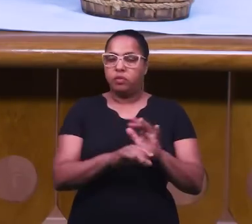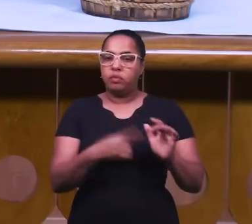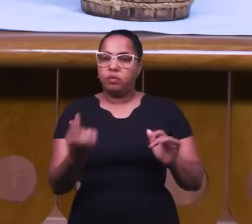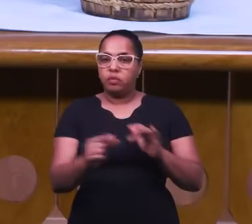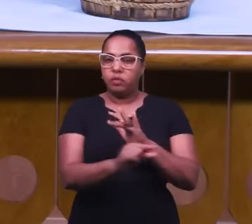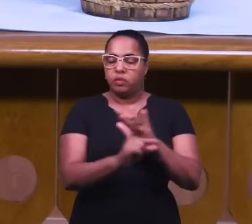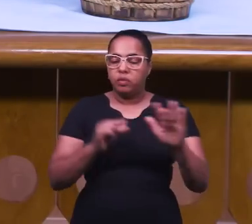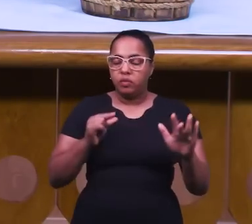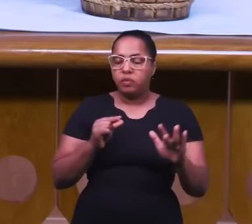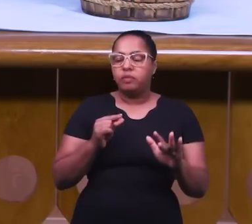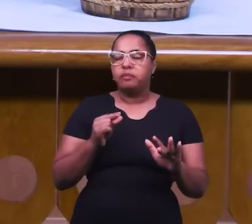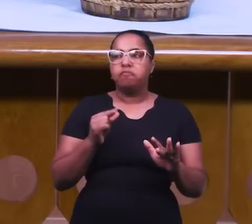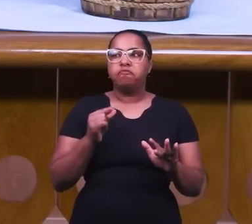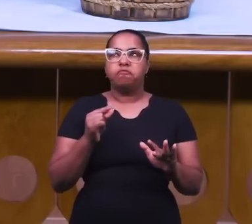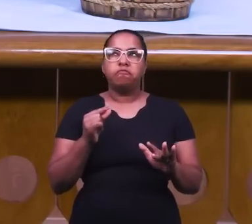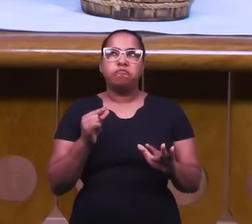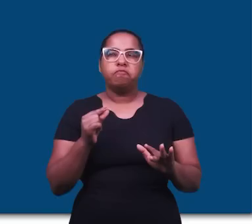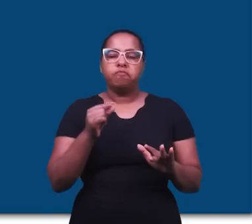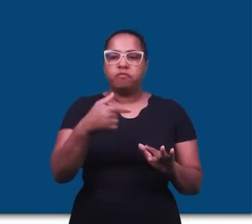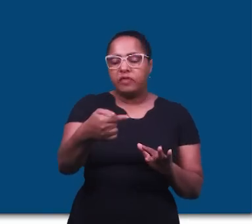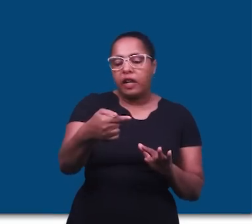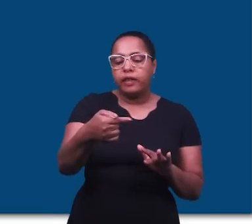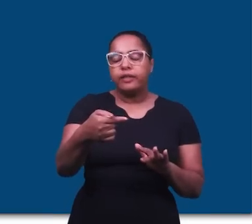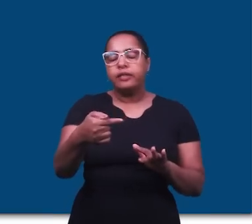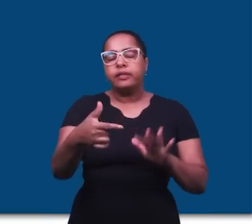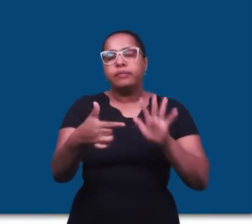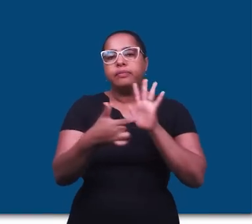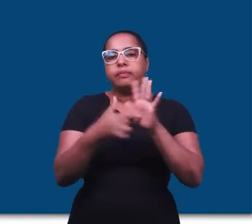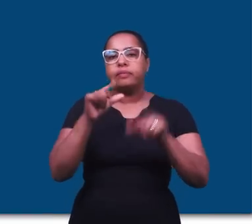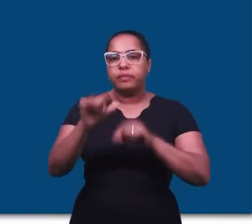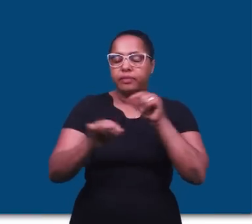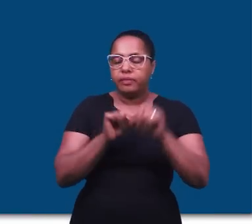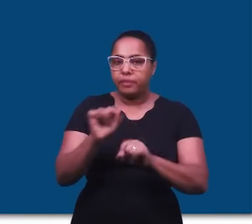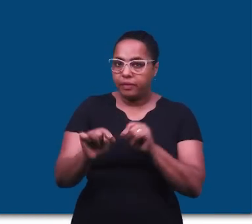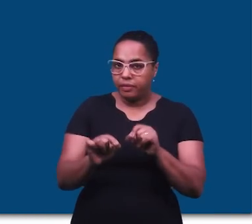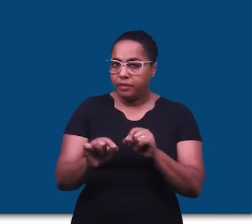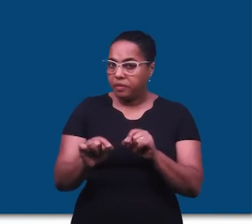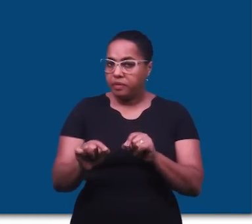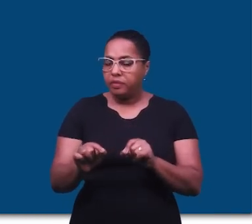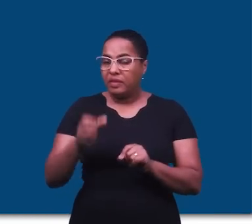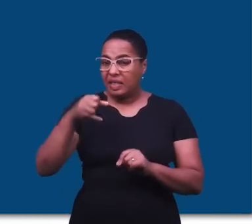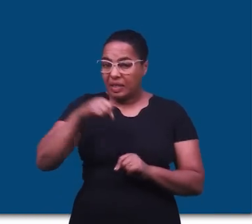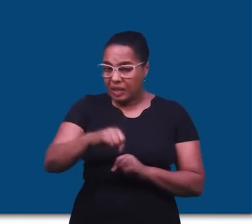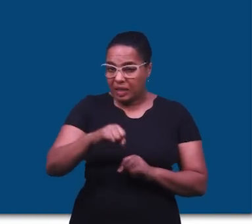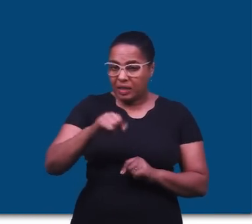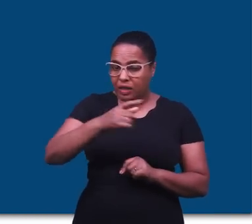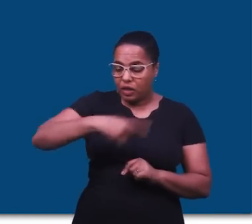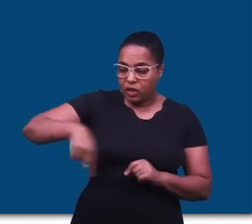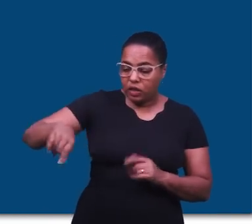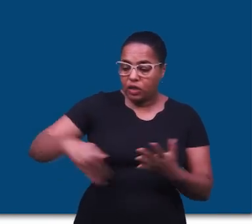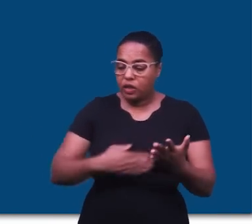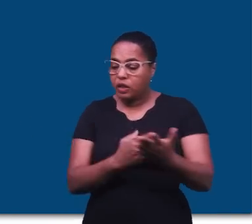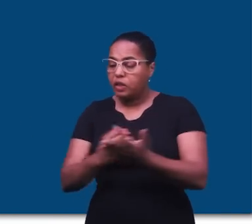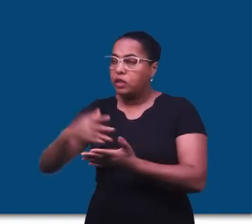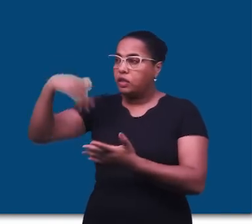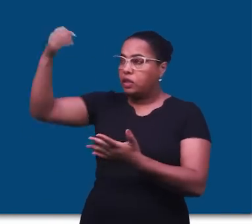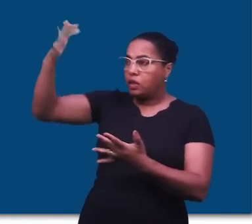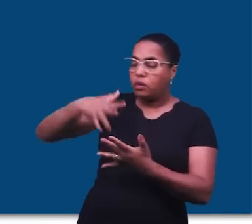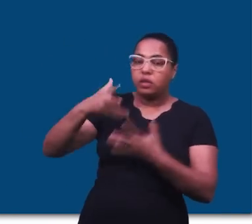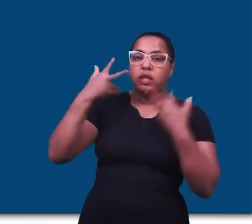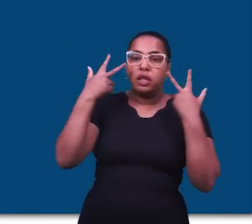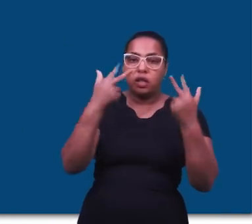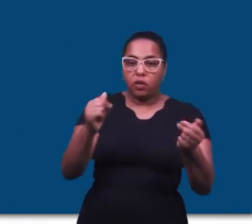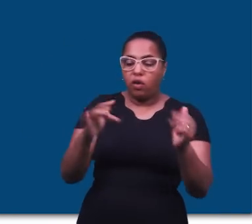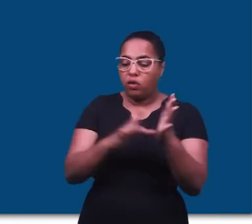capítulo 1, no versículo 7, quando ele disse assim, mas se andarmos na luz, como ele, Jesus, na